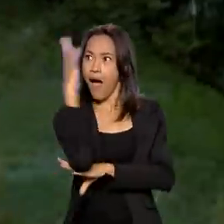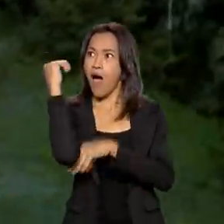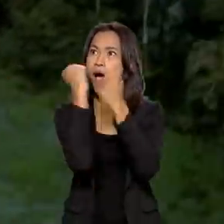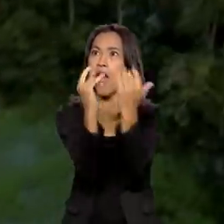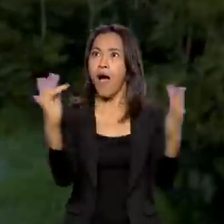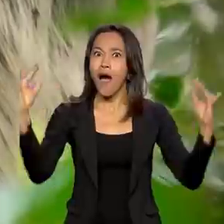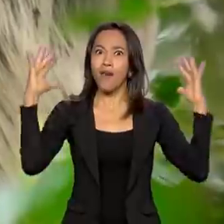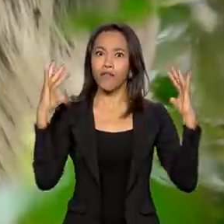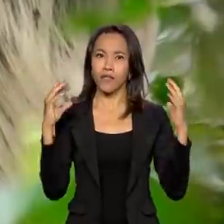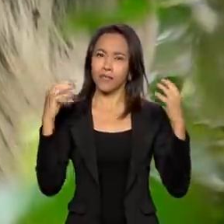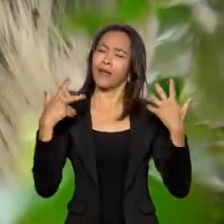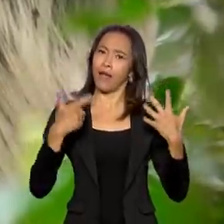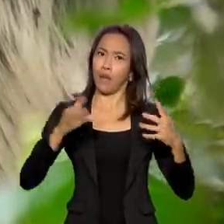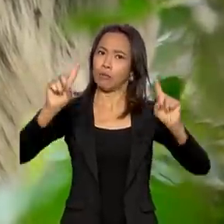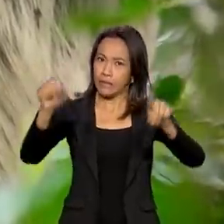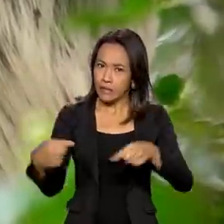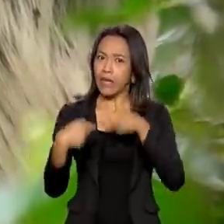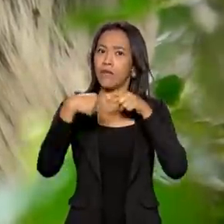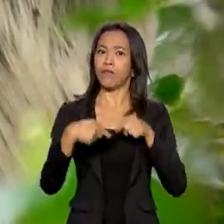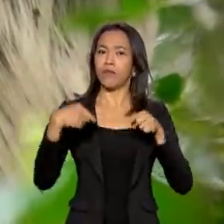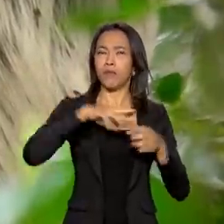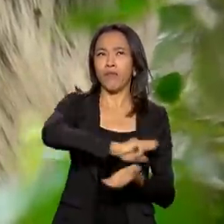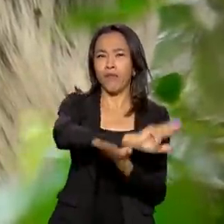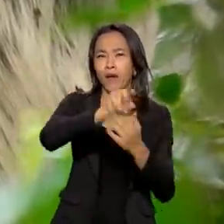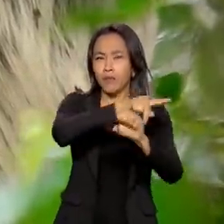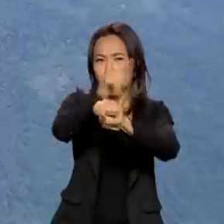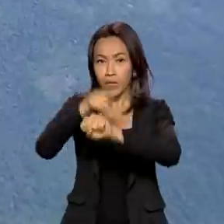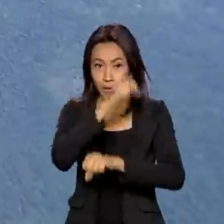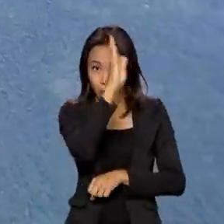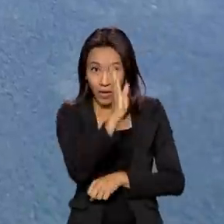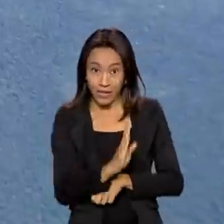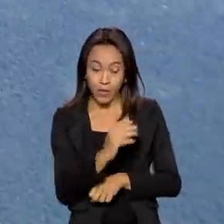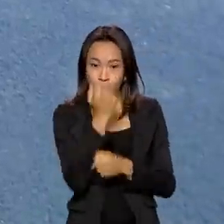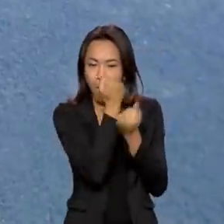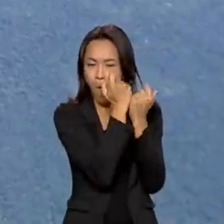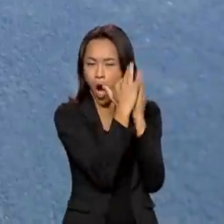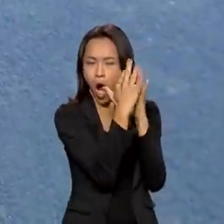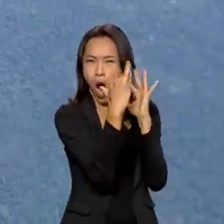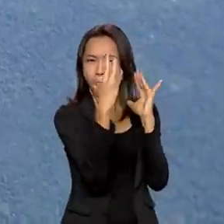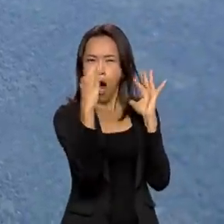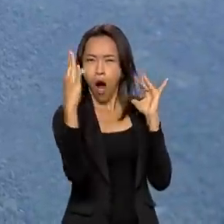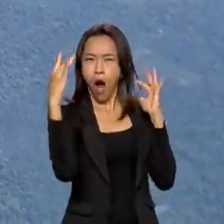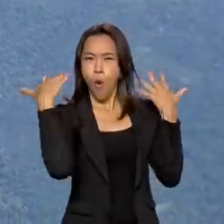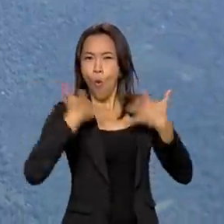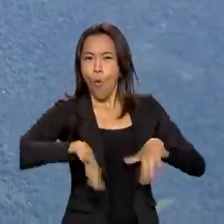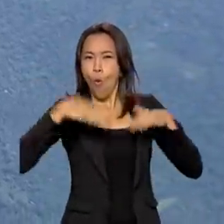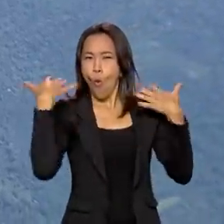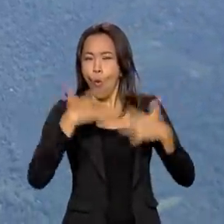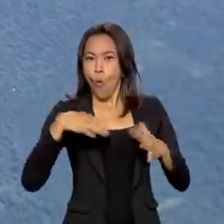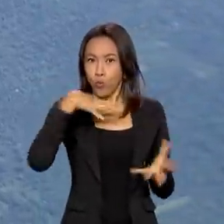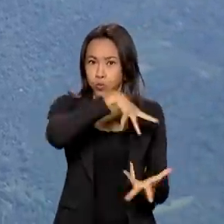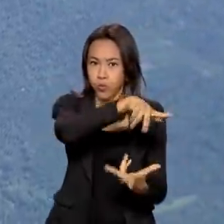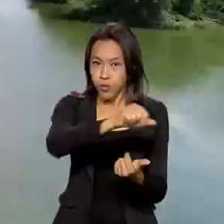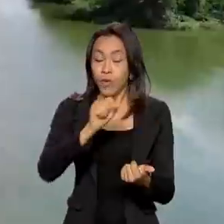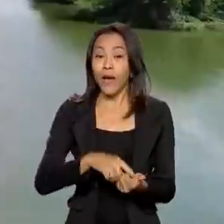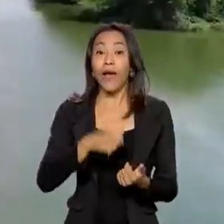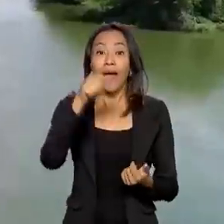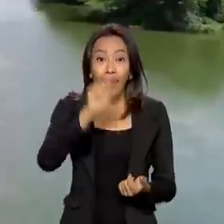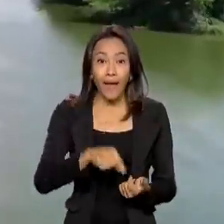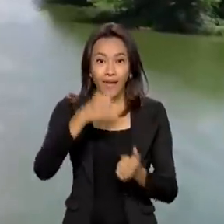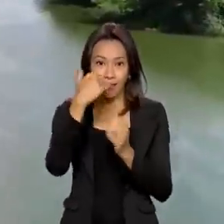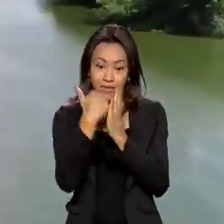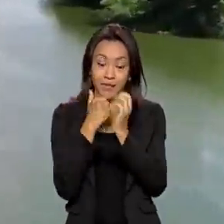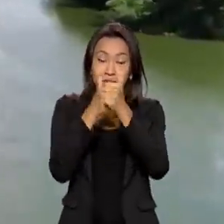desafio para as nações. O Brasil, dono da maior floresta tropical do planeta, é um dos 103 signatários do